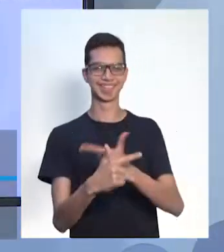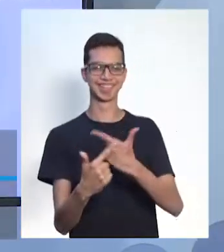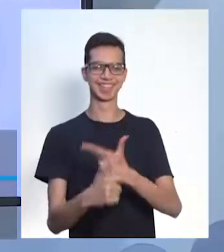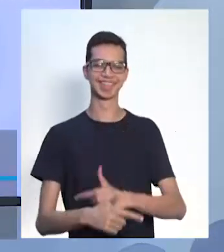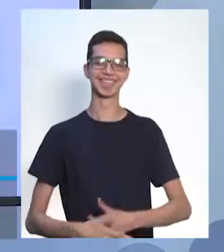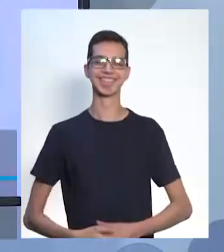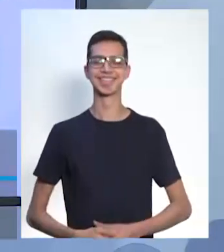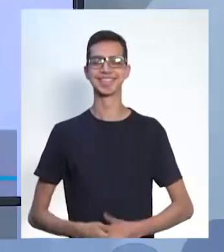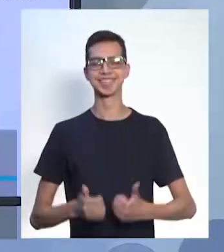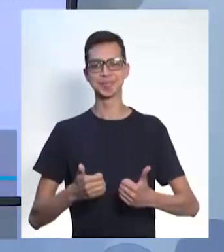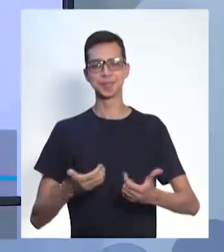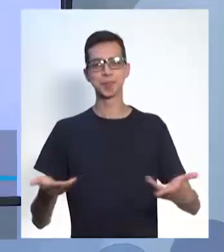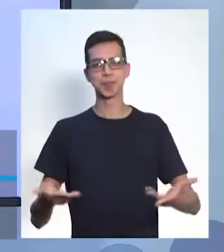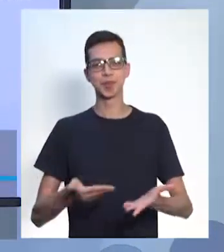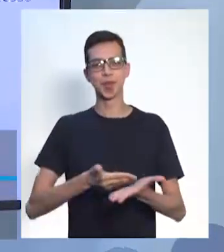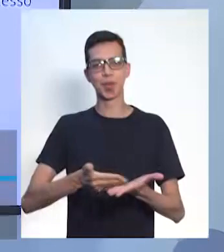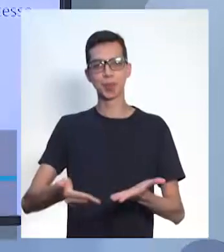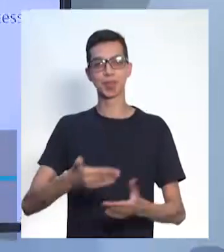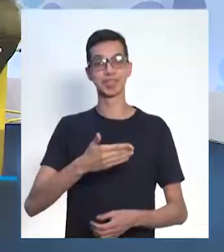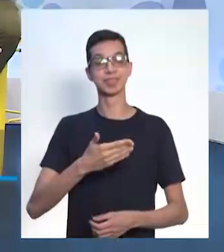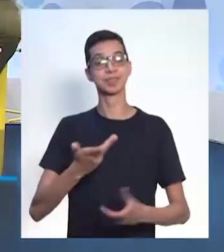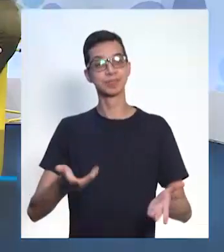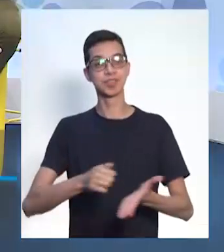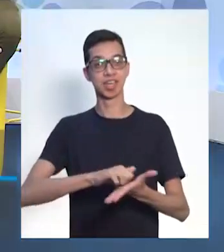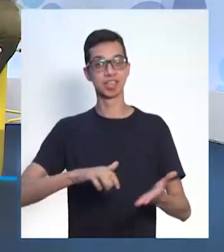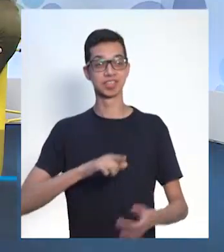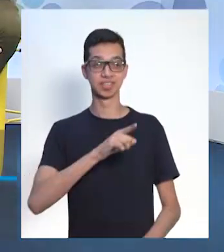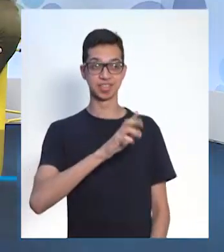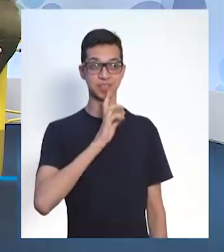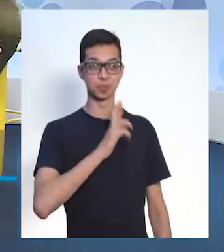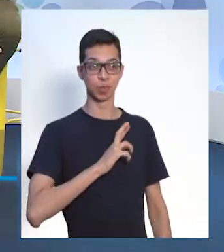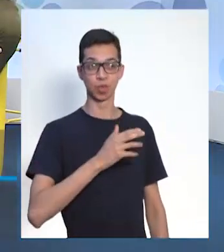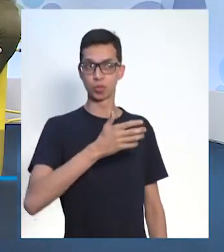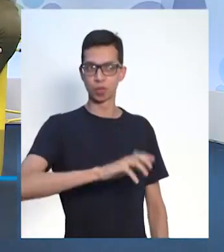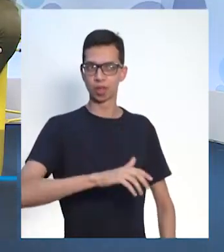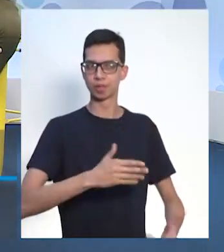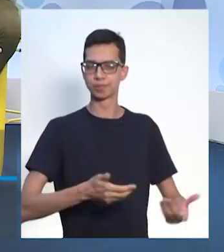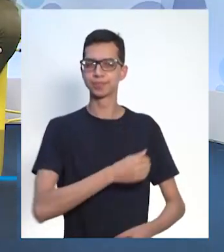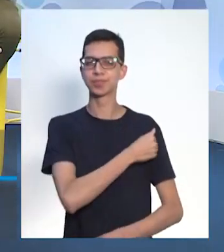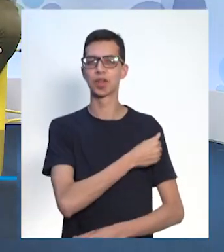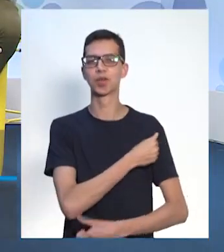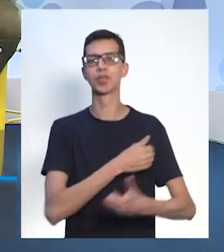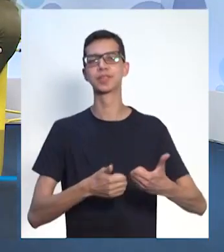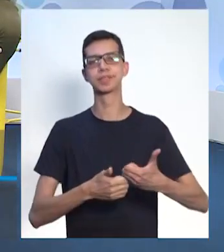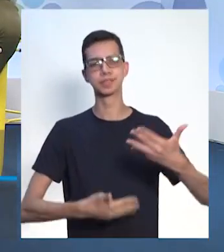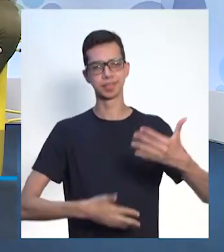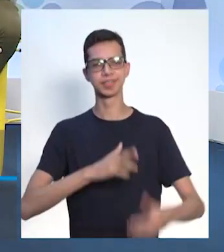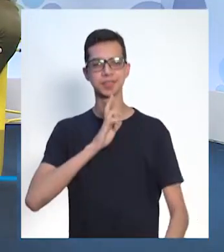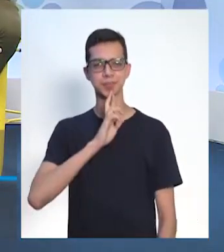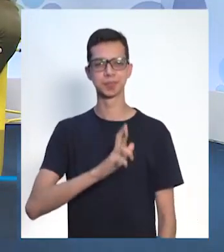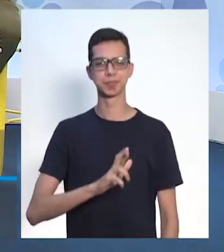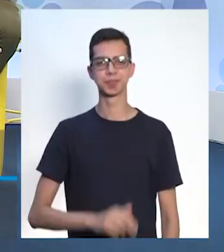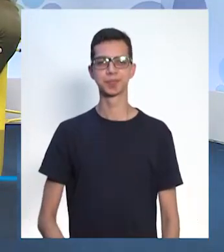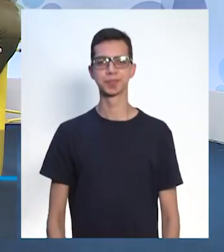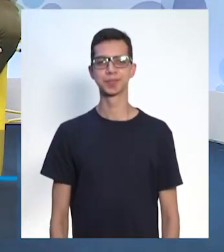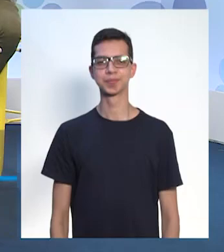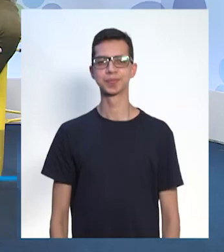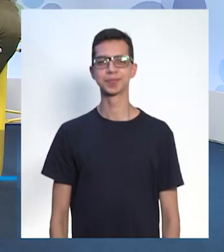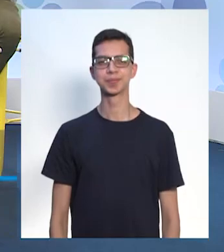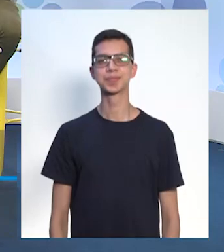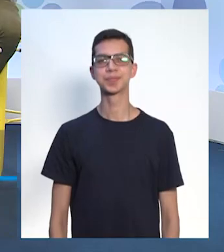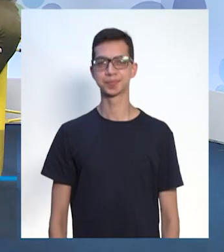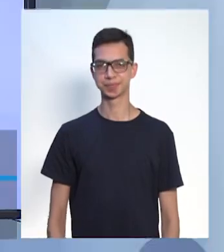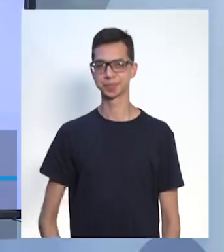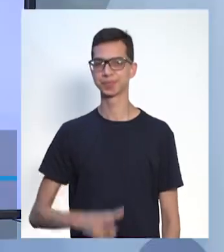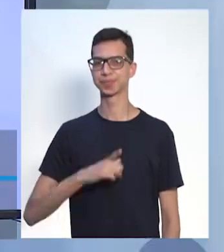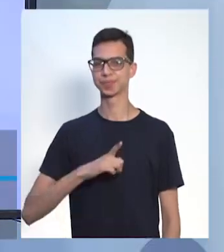Bom, então vamos começar com uma atividade. Então, já que você não quis responder, os alunos vão responder aqui para nós, né? Isso, aí, ó, foi, ó, lindão, ó. Obrigado,